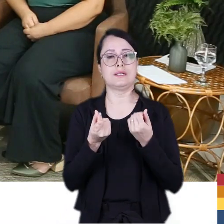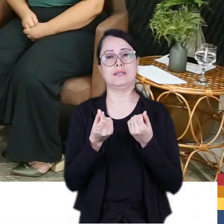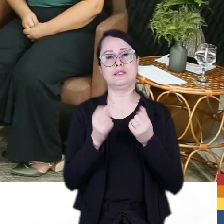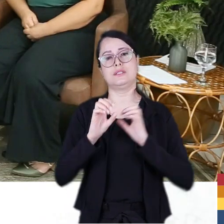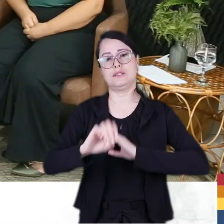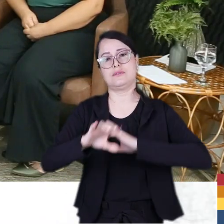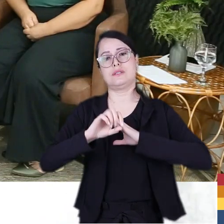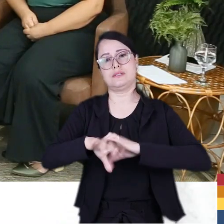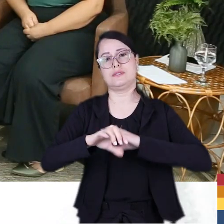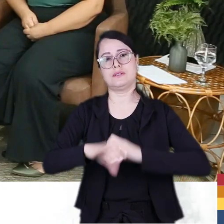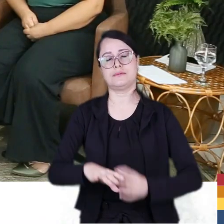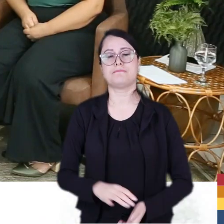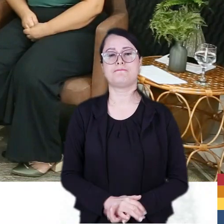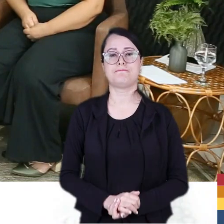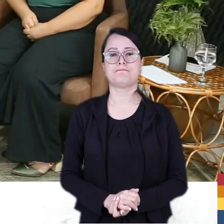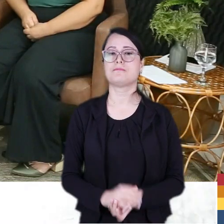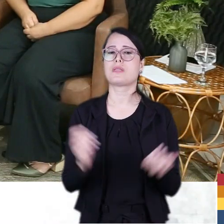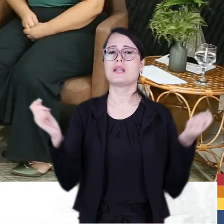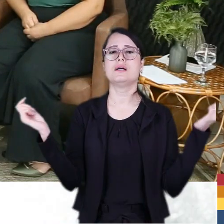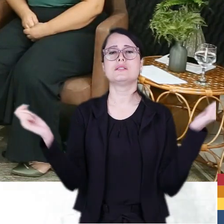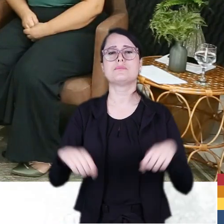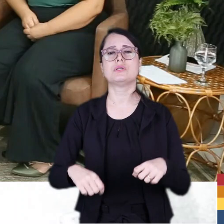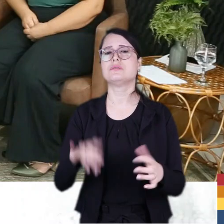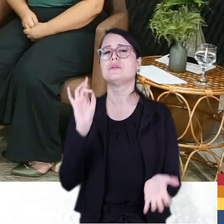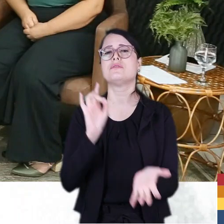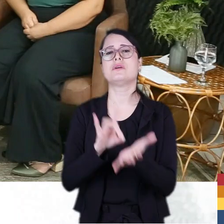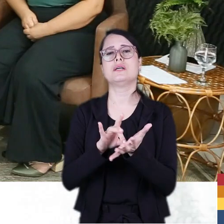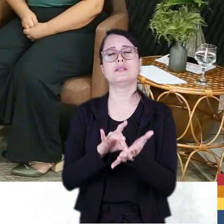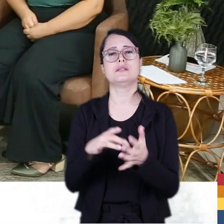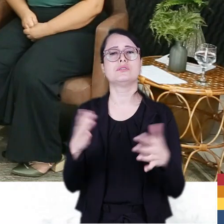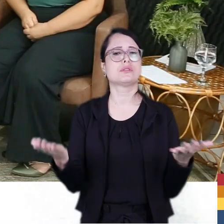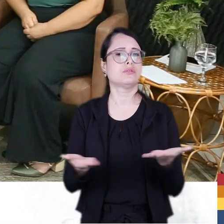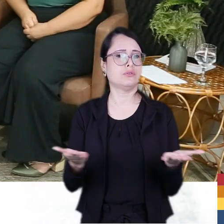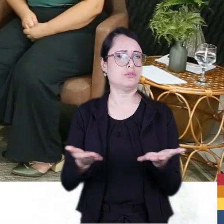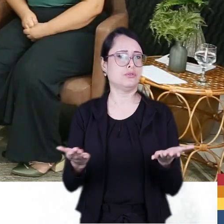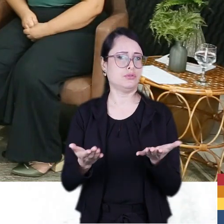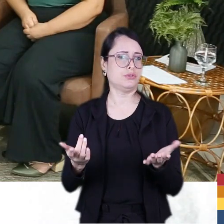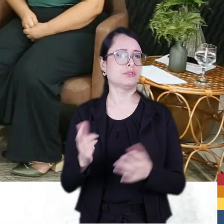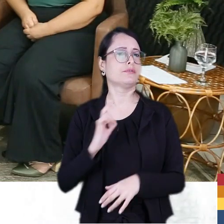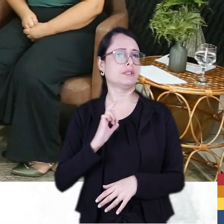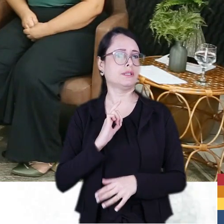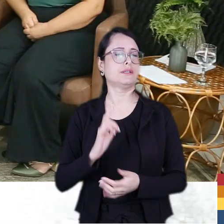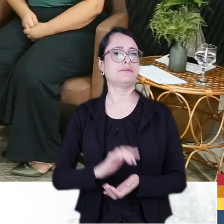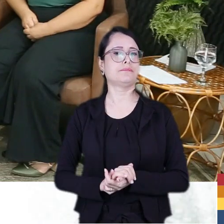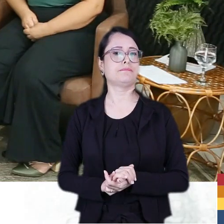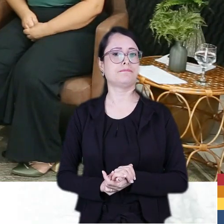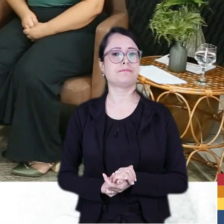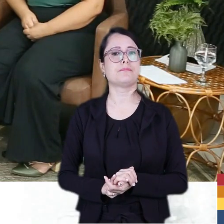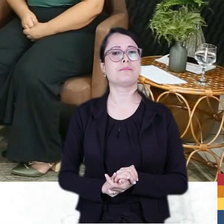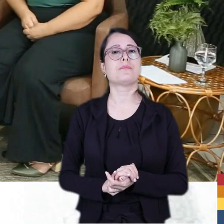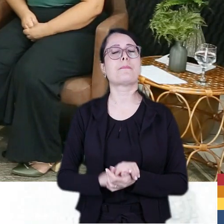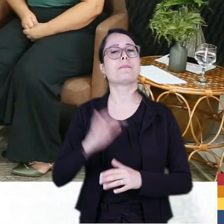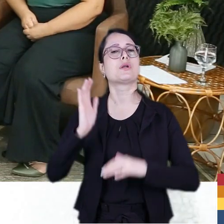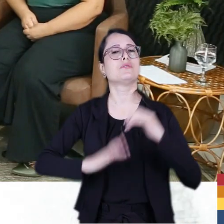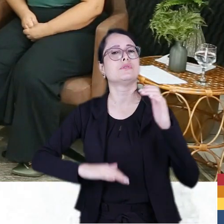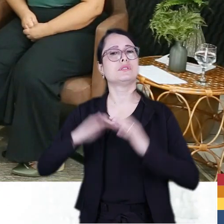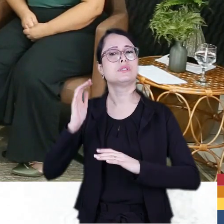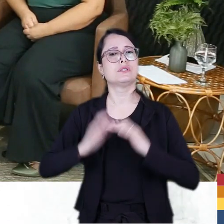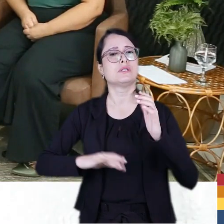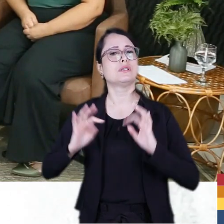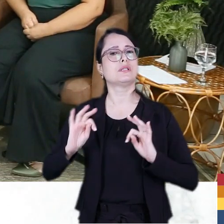possibilidade de ampliar a oferta de cursos mas sempre garantindo a questão da equidade e da qualidade educacional